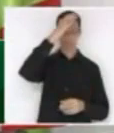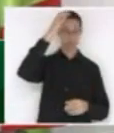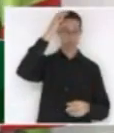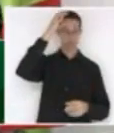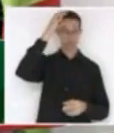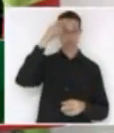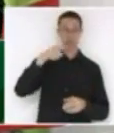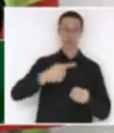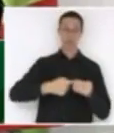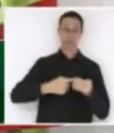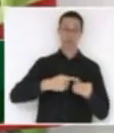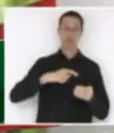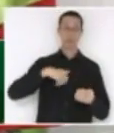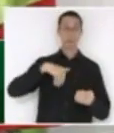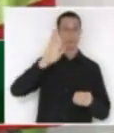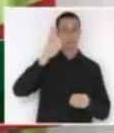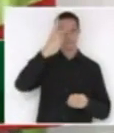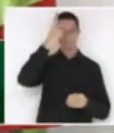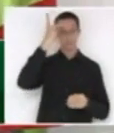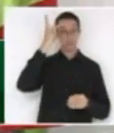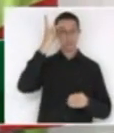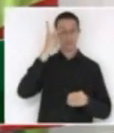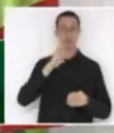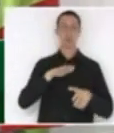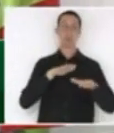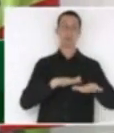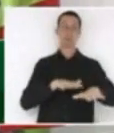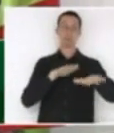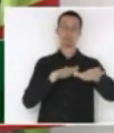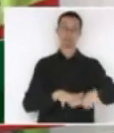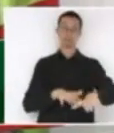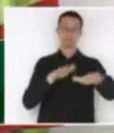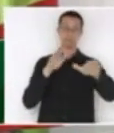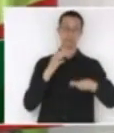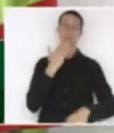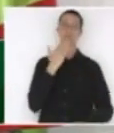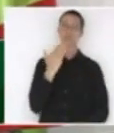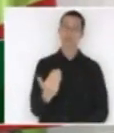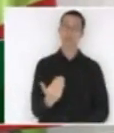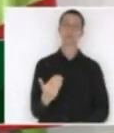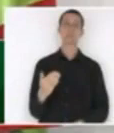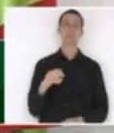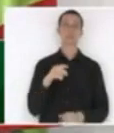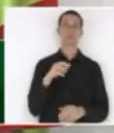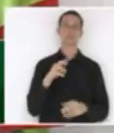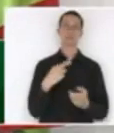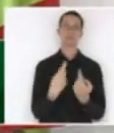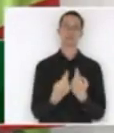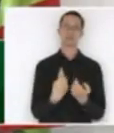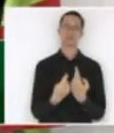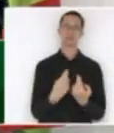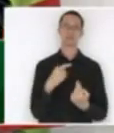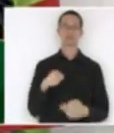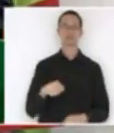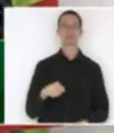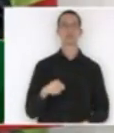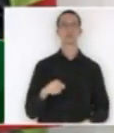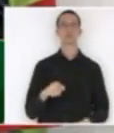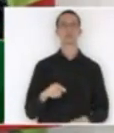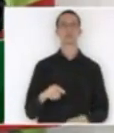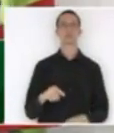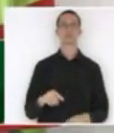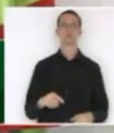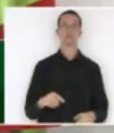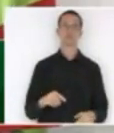para reivindicar essa rodovia que nós conhecemos, Rio América Santana, e que liga a Lauro